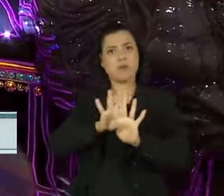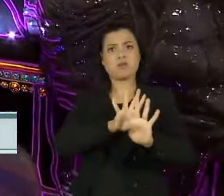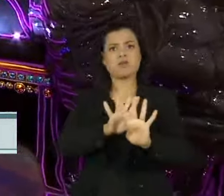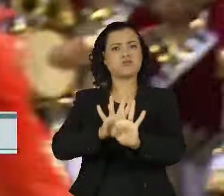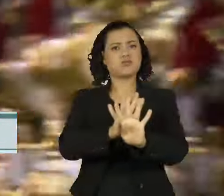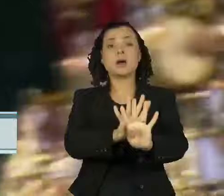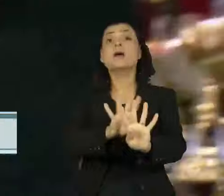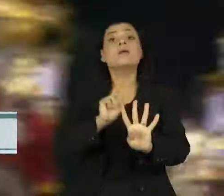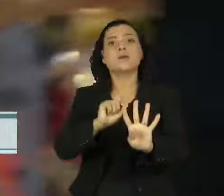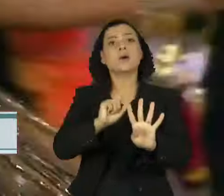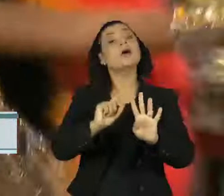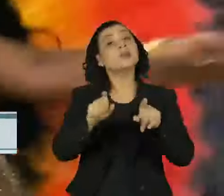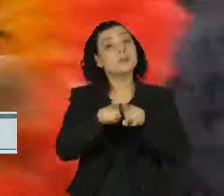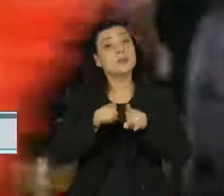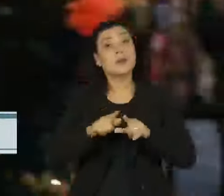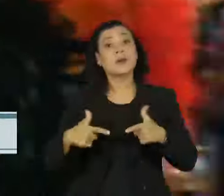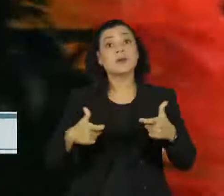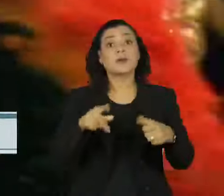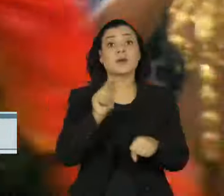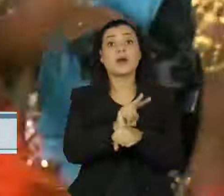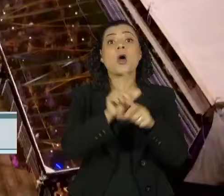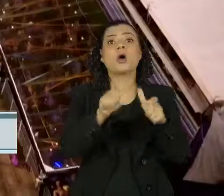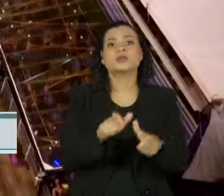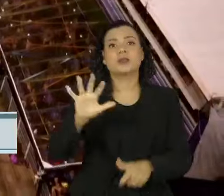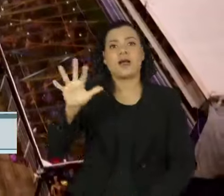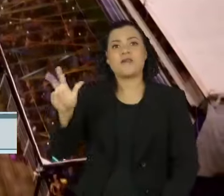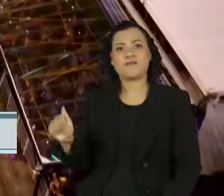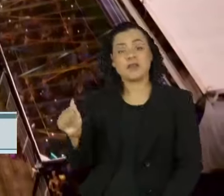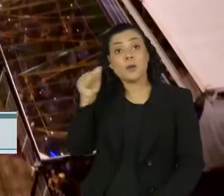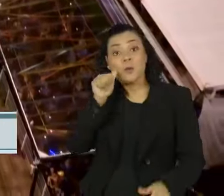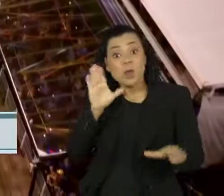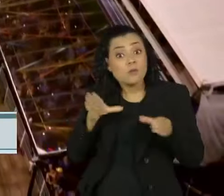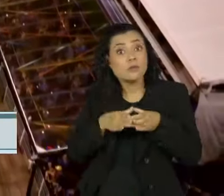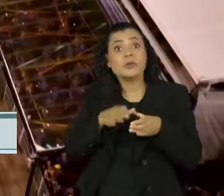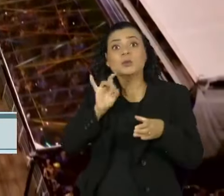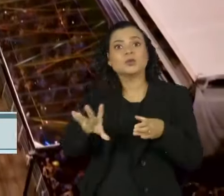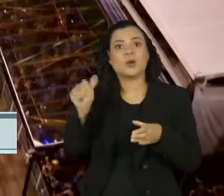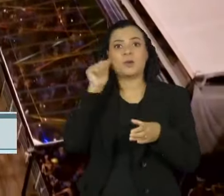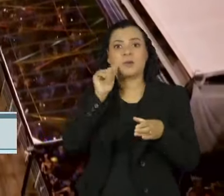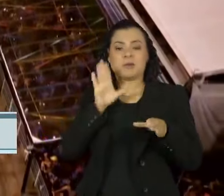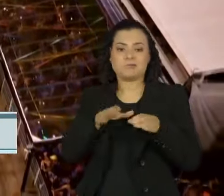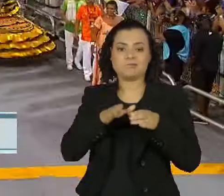que defendeu o reino de Dalmé, na África.